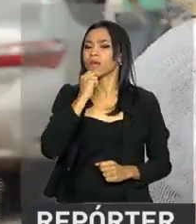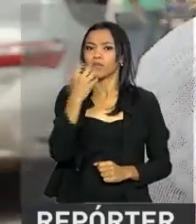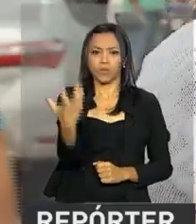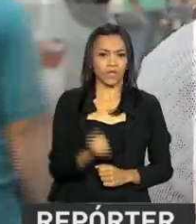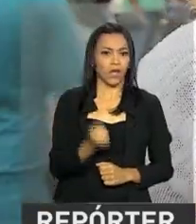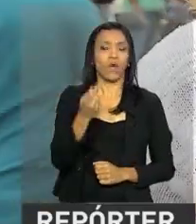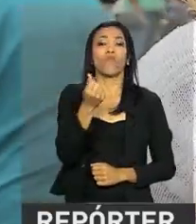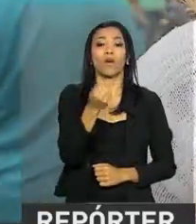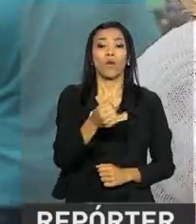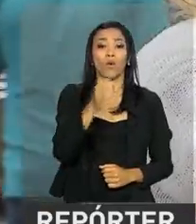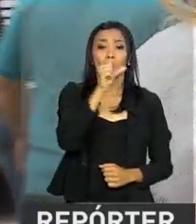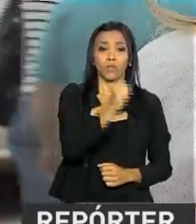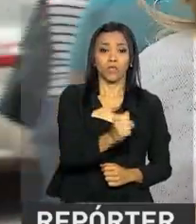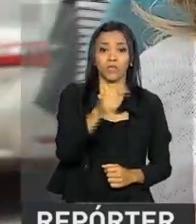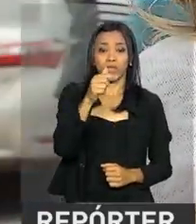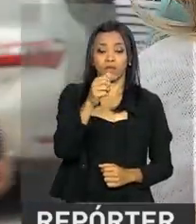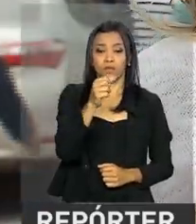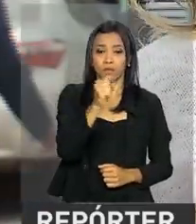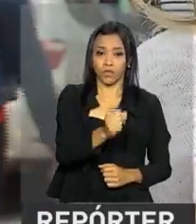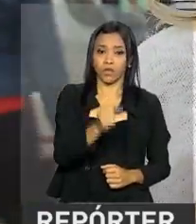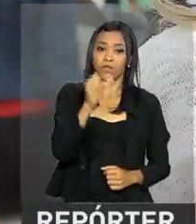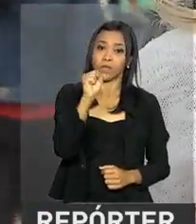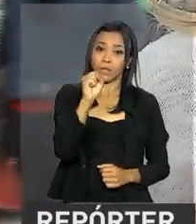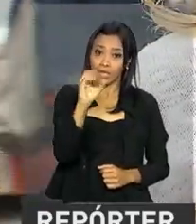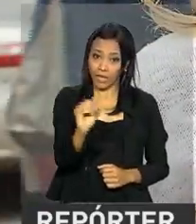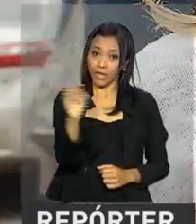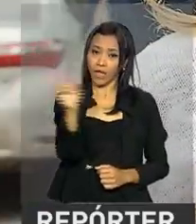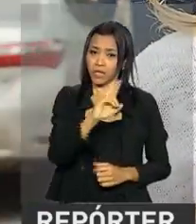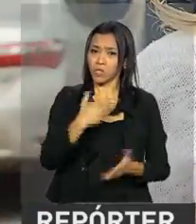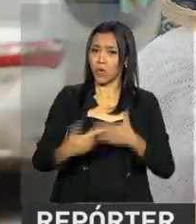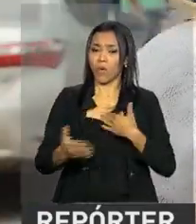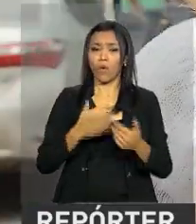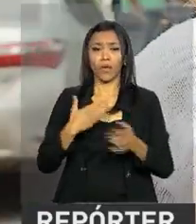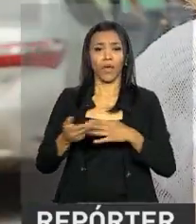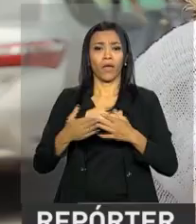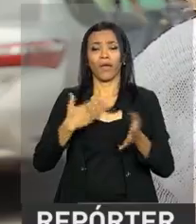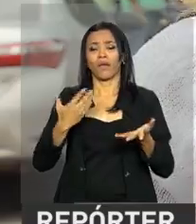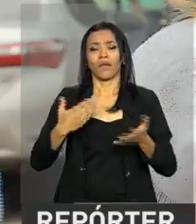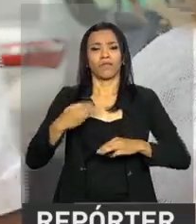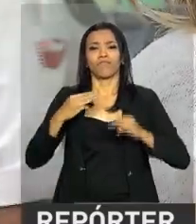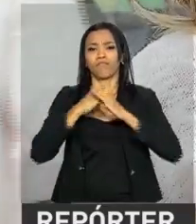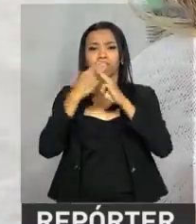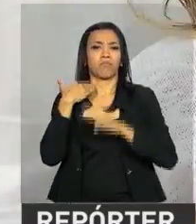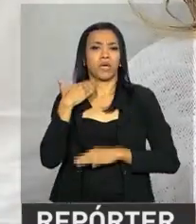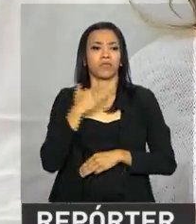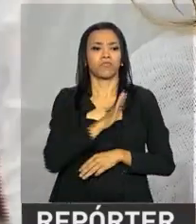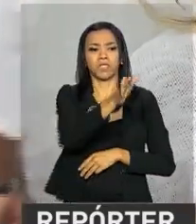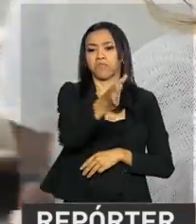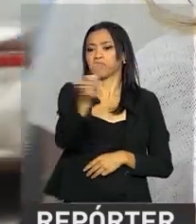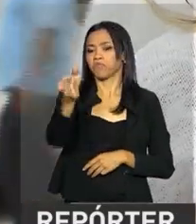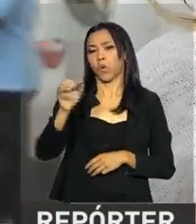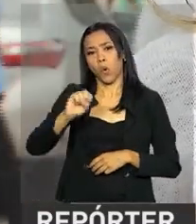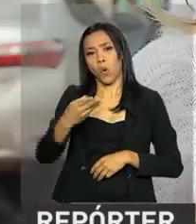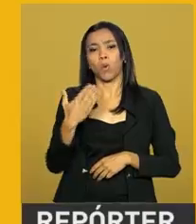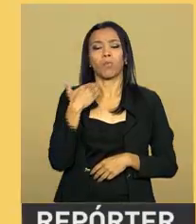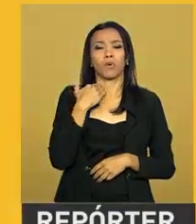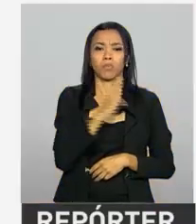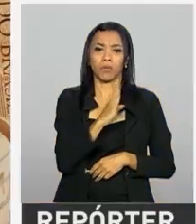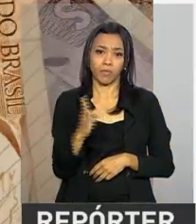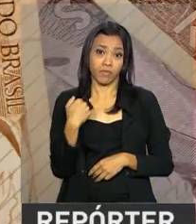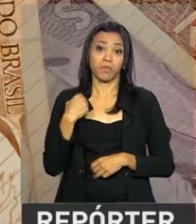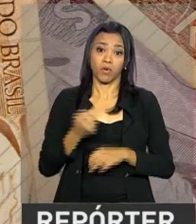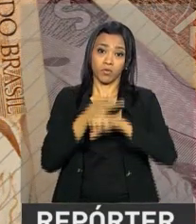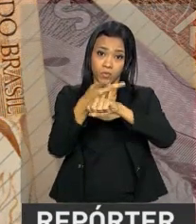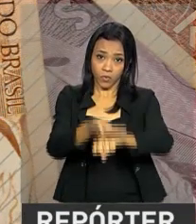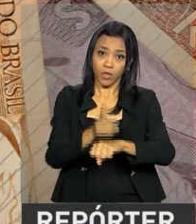é de R$ 880,00 e pode ser retirado em qualquer agência da Caixa Econômica, no caso do PIS, ou no Banco do Brasil, no caso do PASEP. O